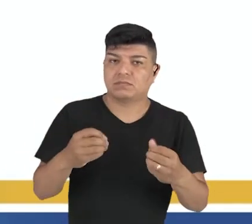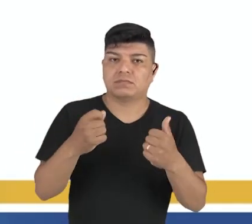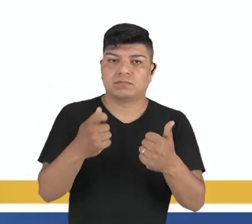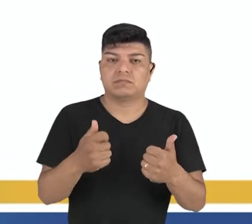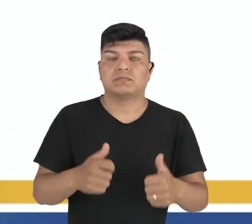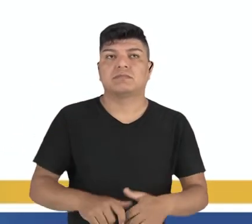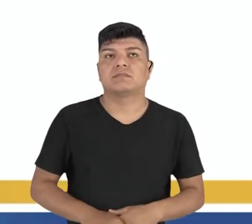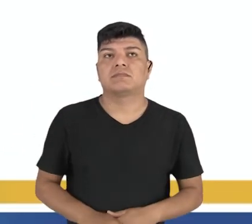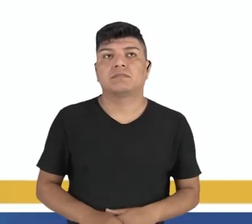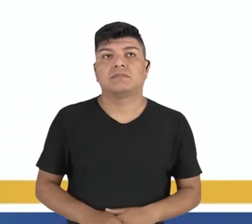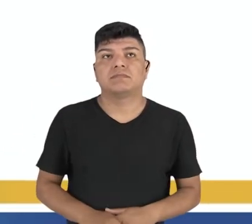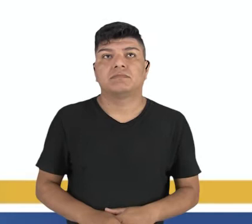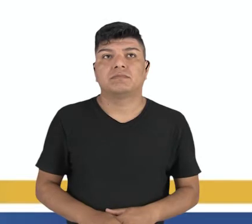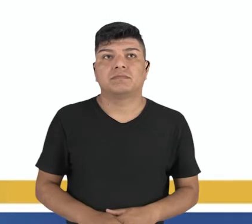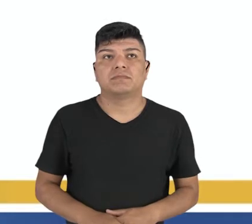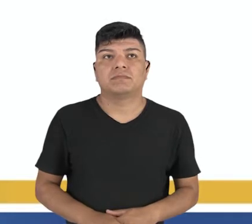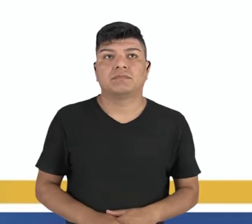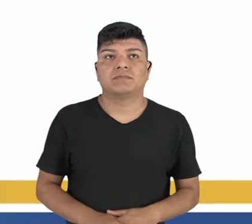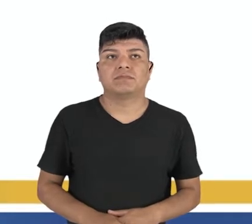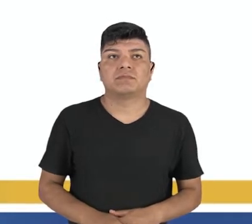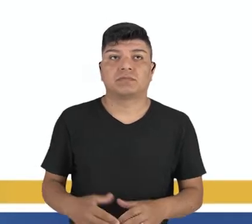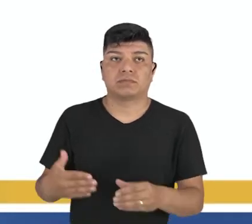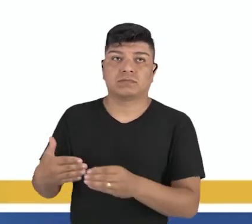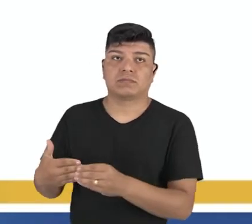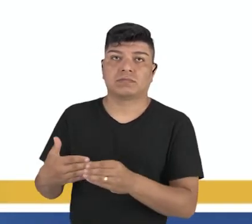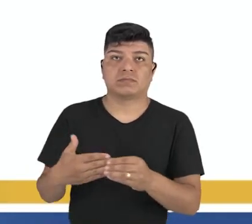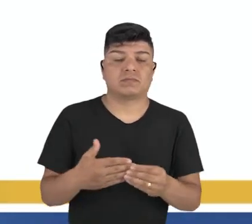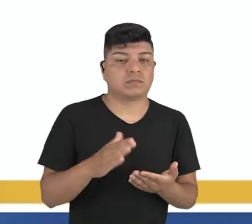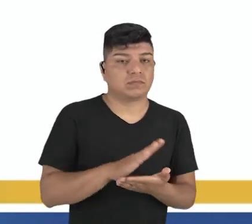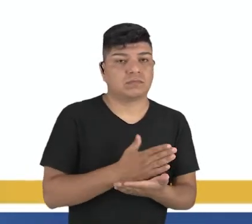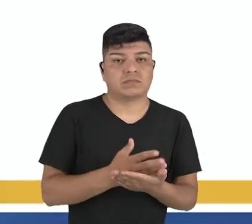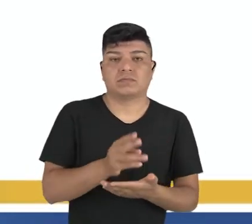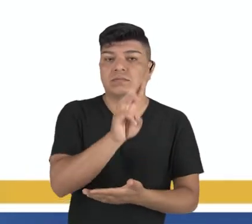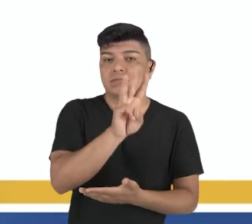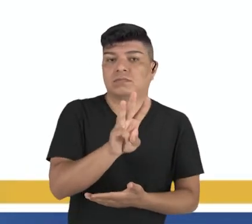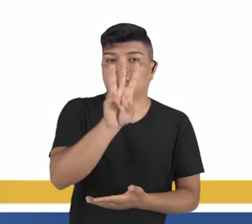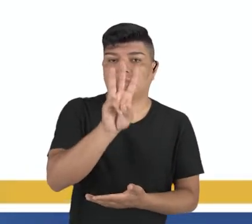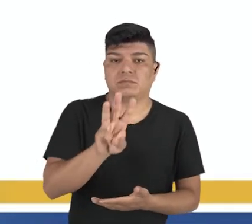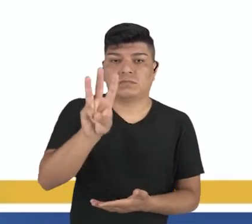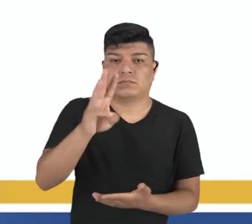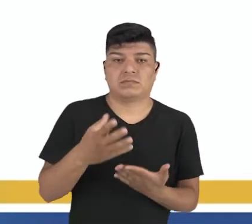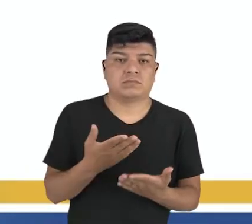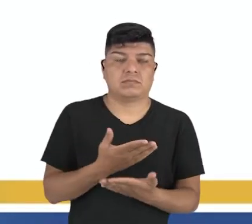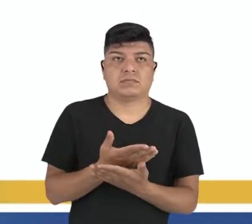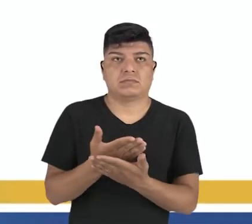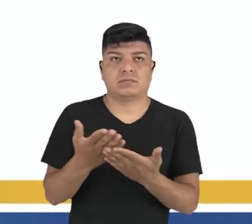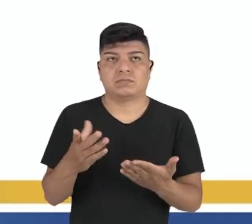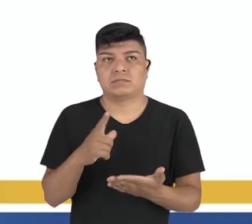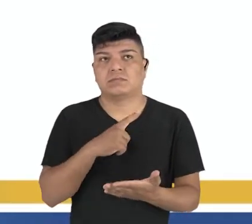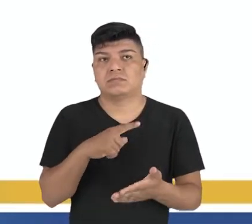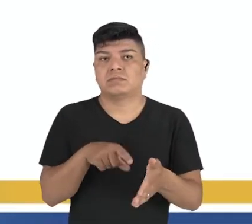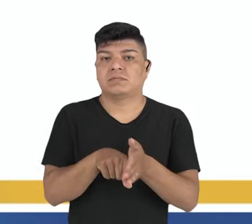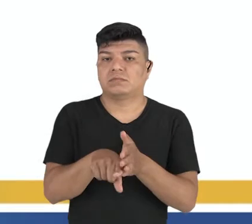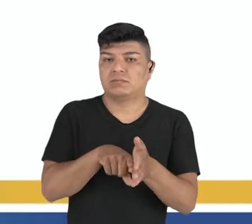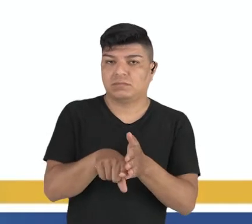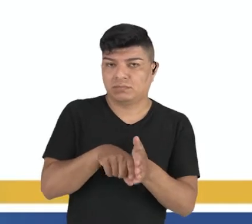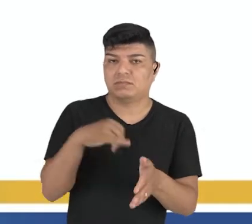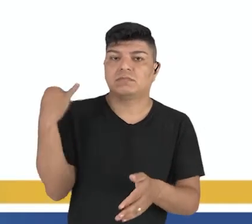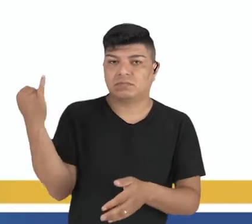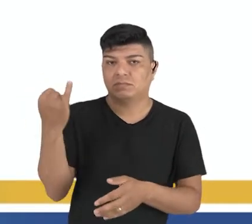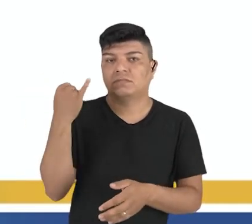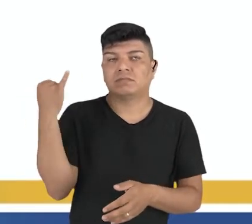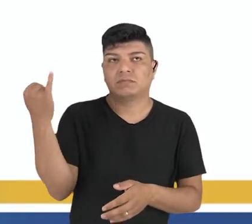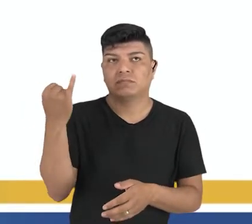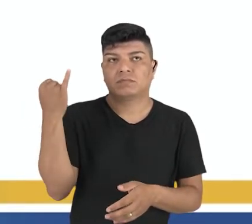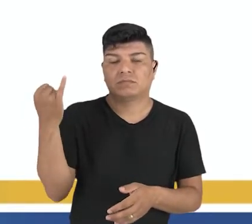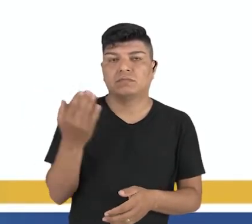bom? E aí eu trouxe para vocês alguns sites que têm buscas interessantíssimas